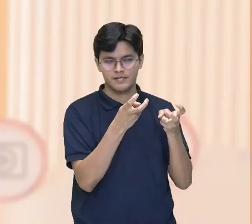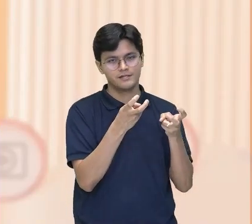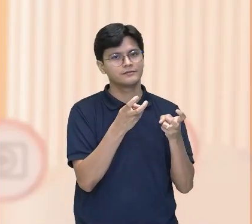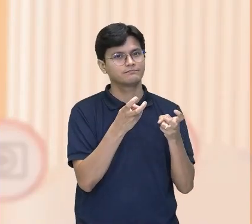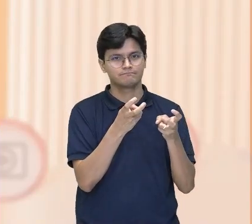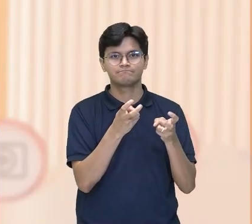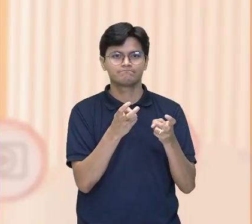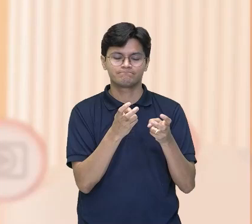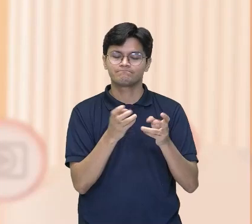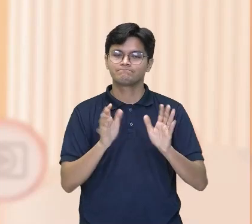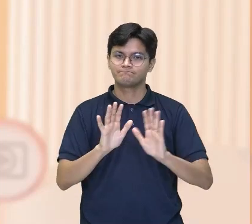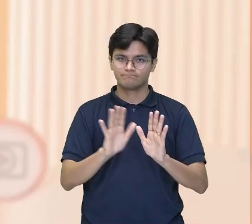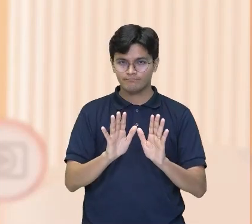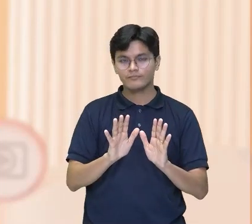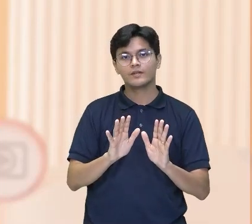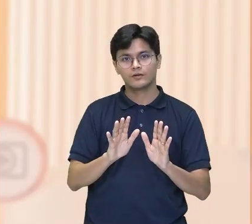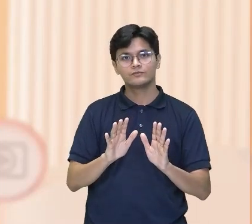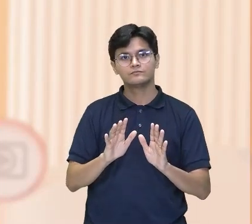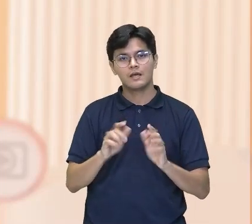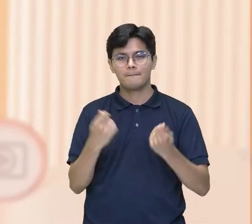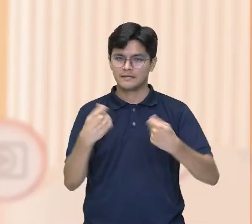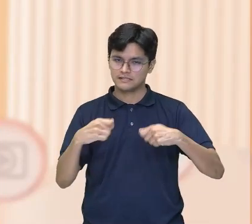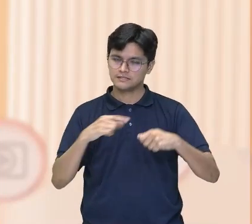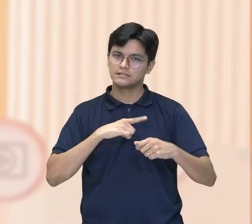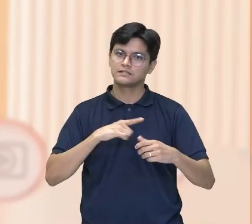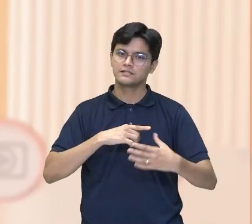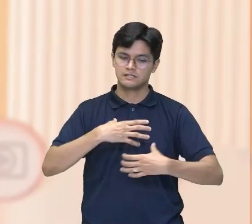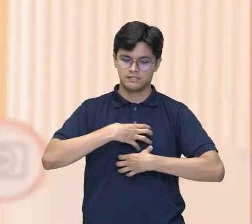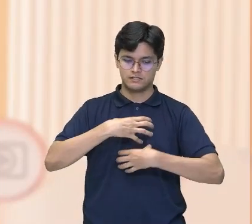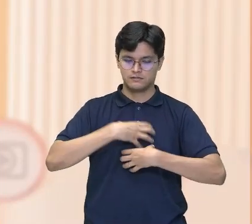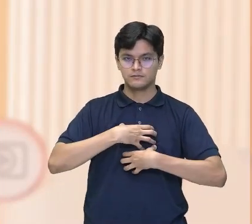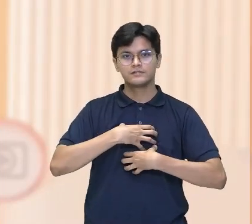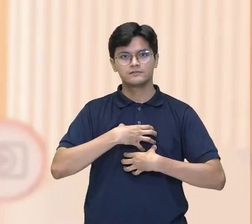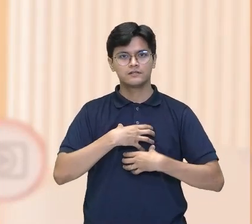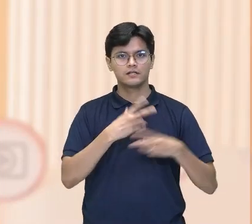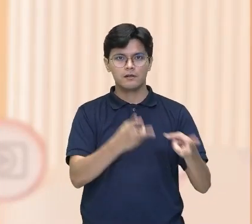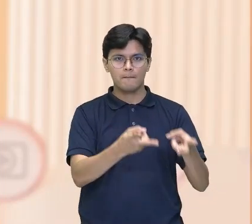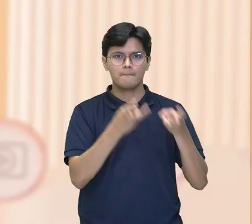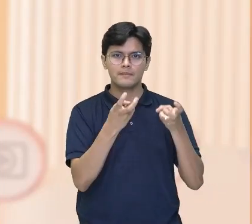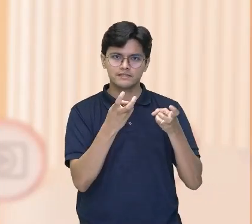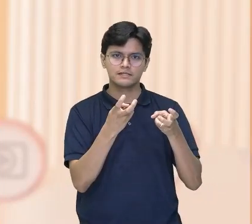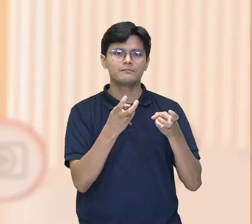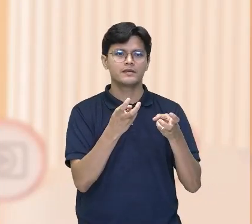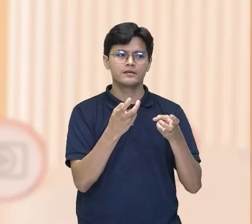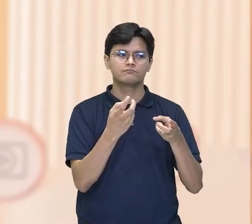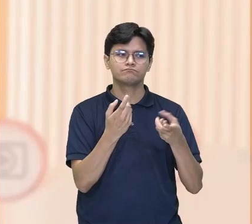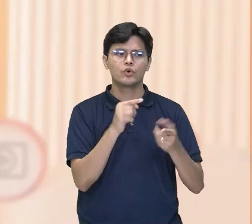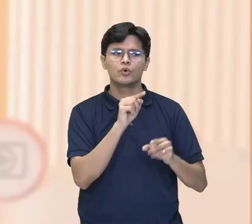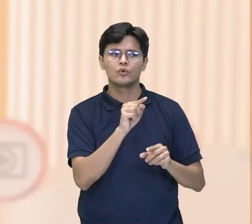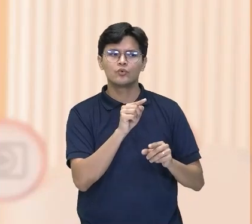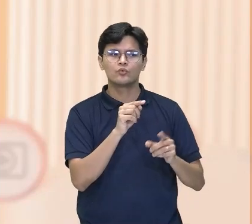a essência daquilo que foi pensado por aquele artista